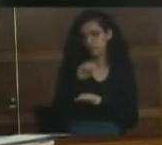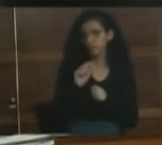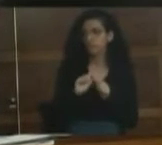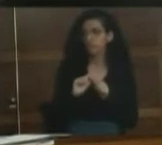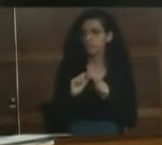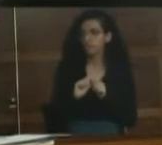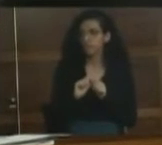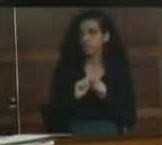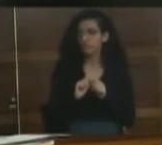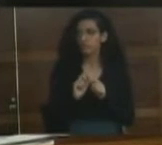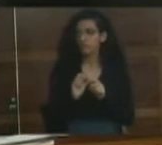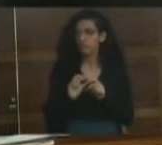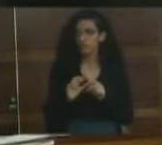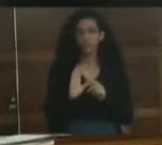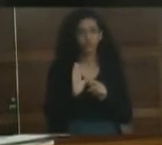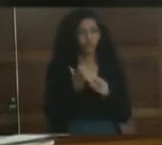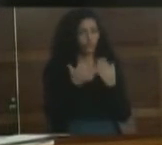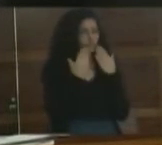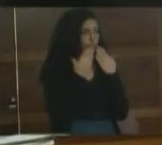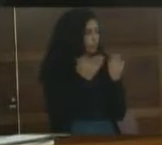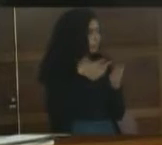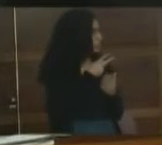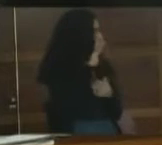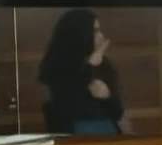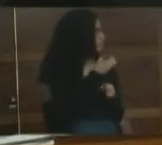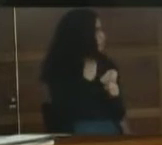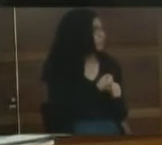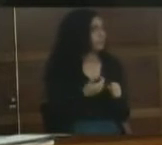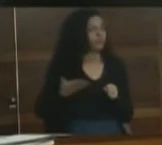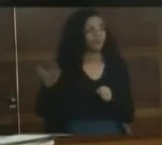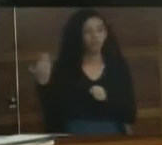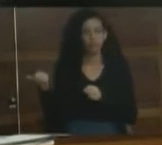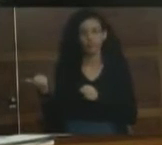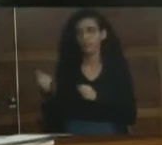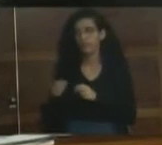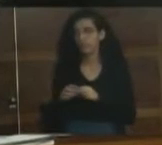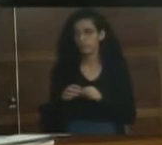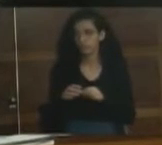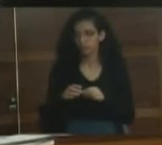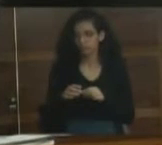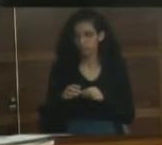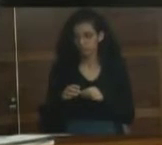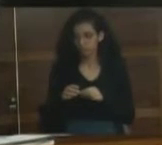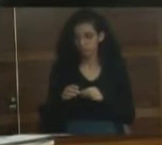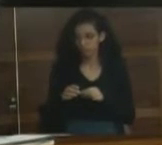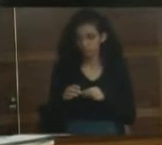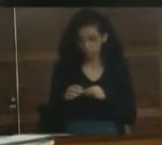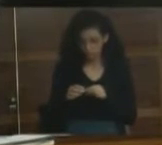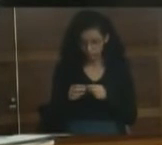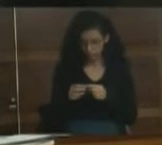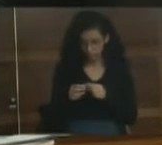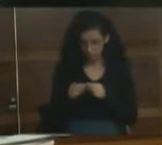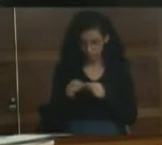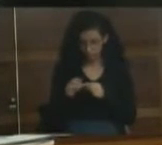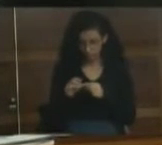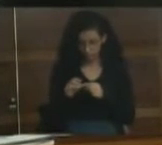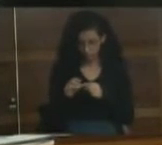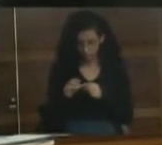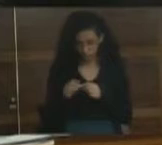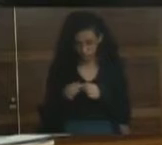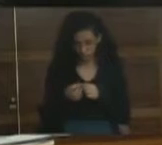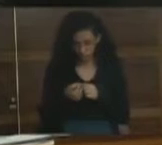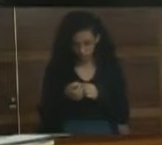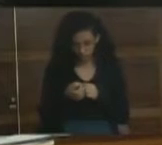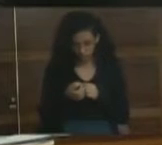apresentada aos vereadores tem algo ano passado praticamente no início do ano foi apresentado o projeto do